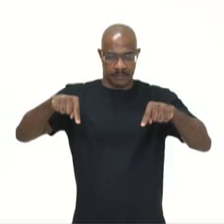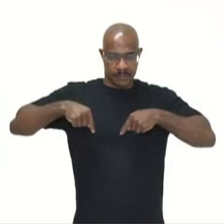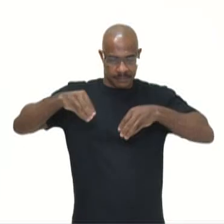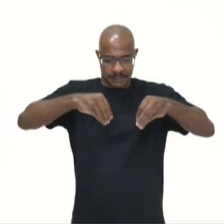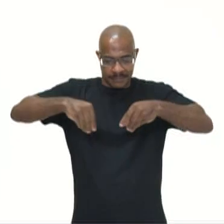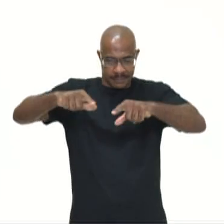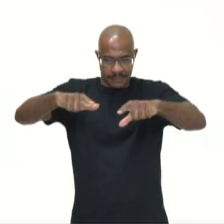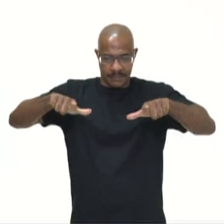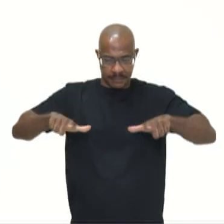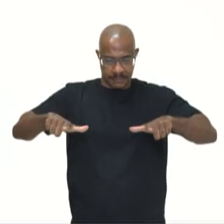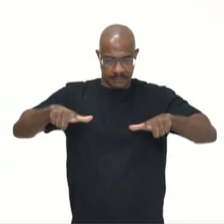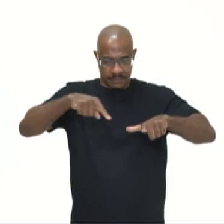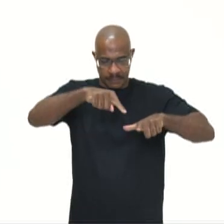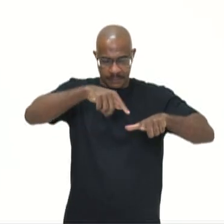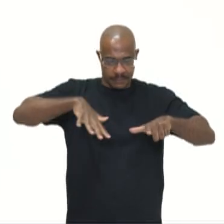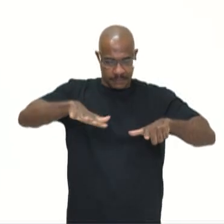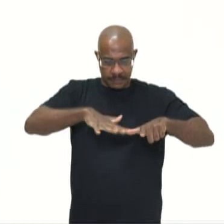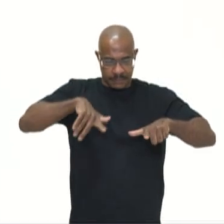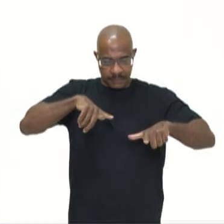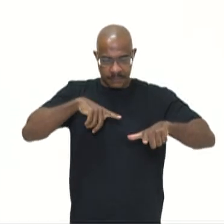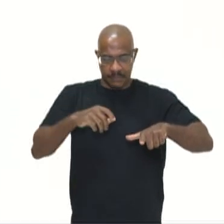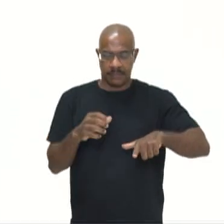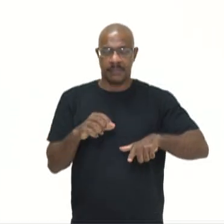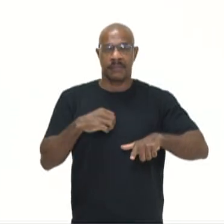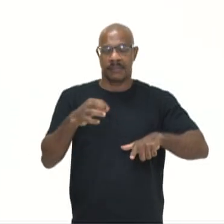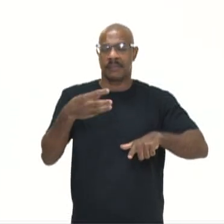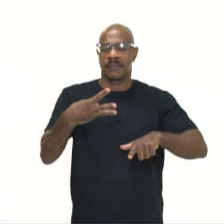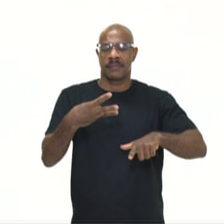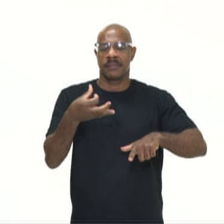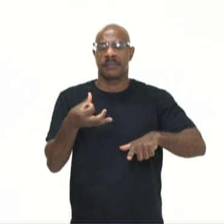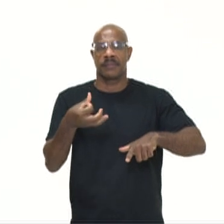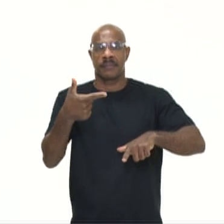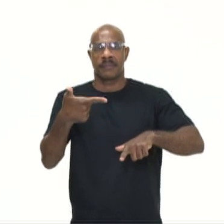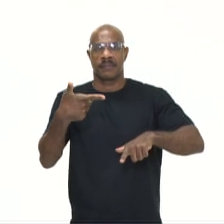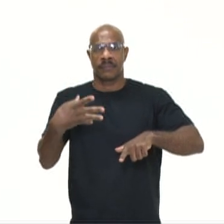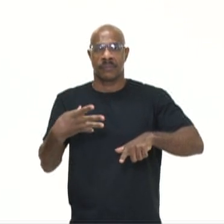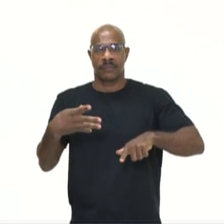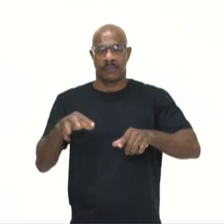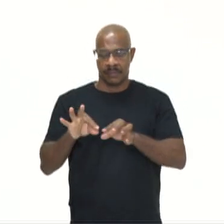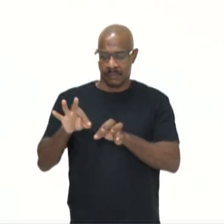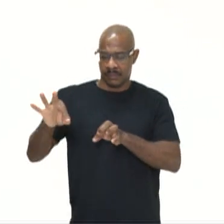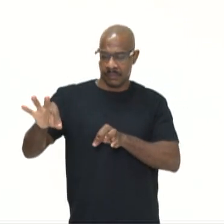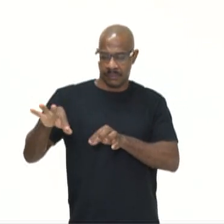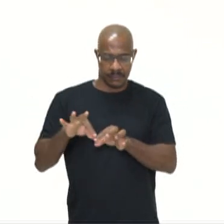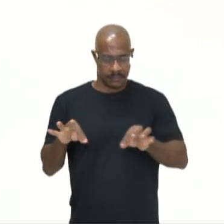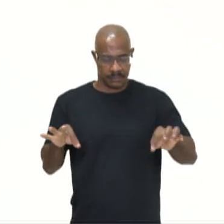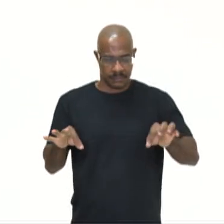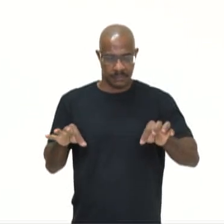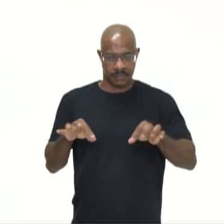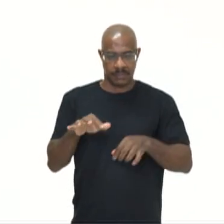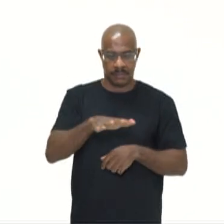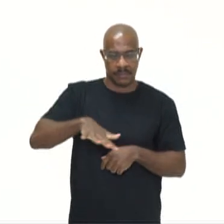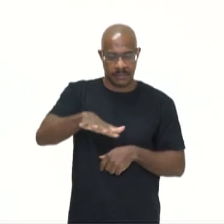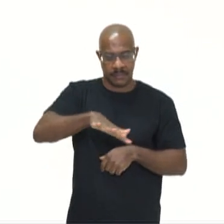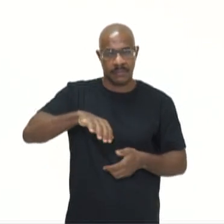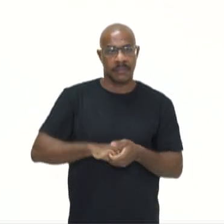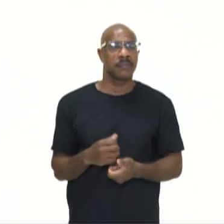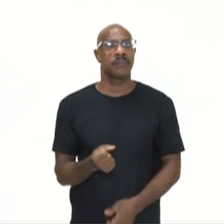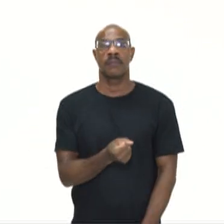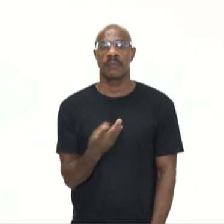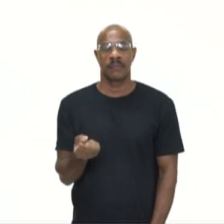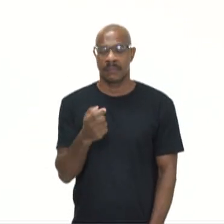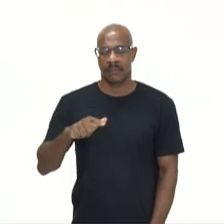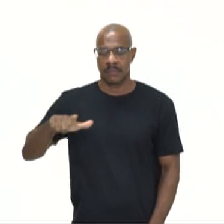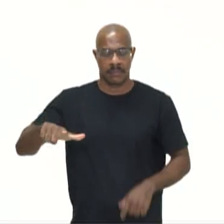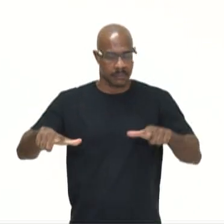terreno quadrado que tem 324 metros quadrados de área. Quanto mede